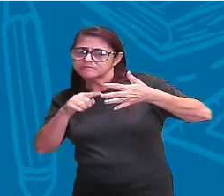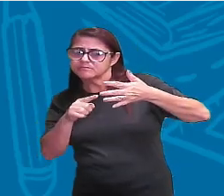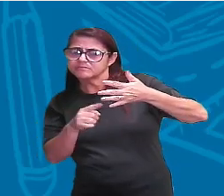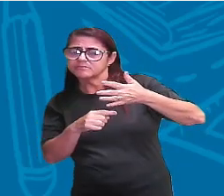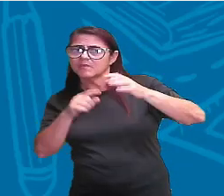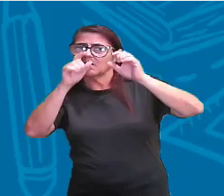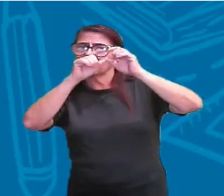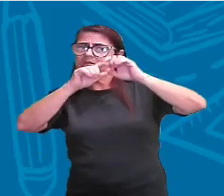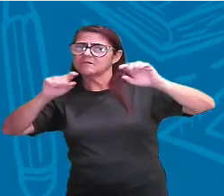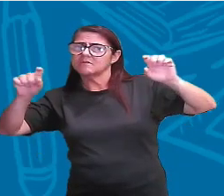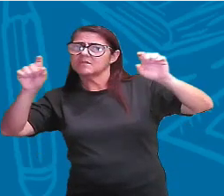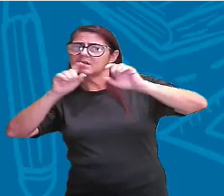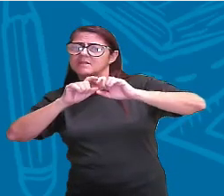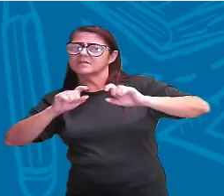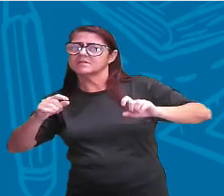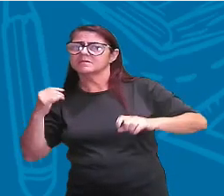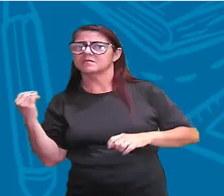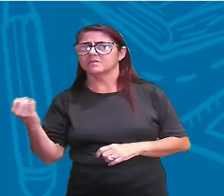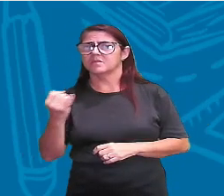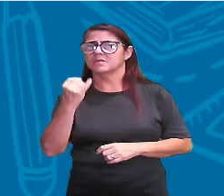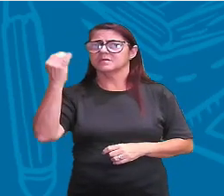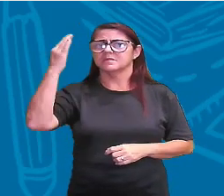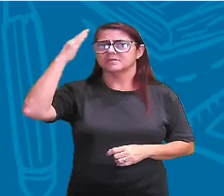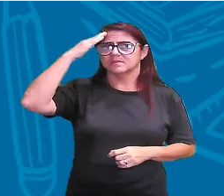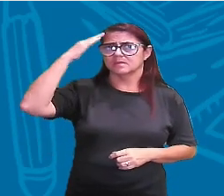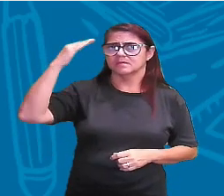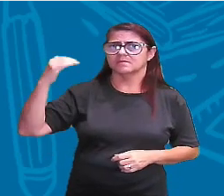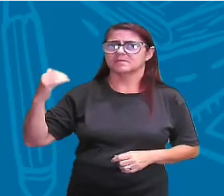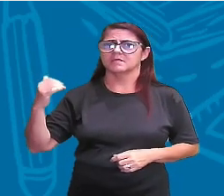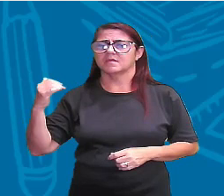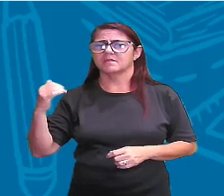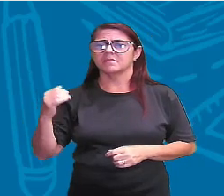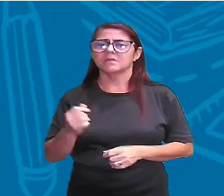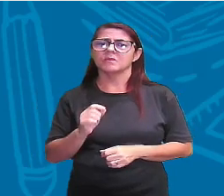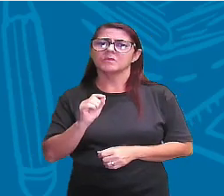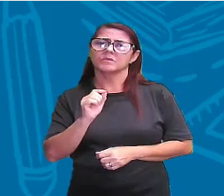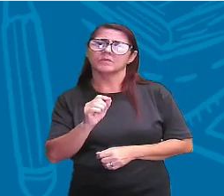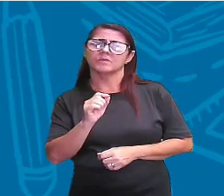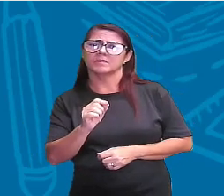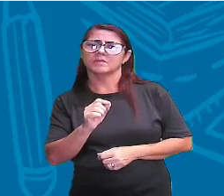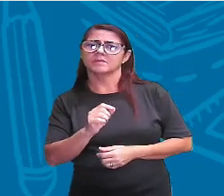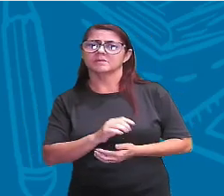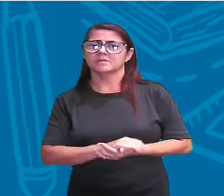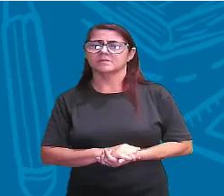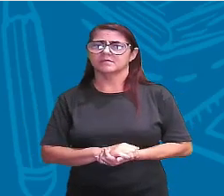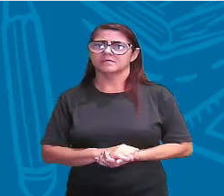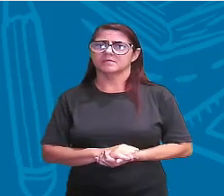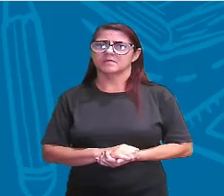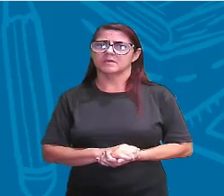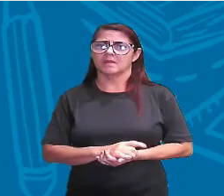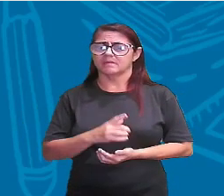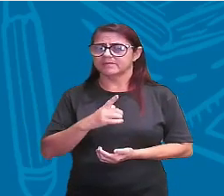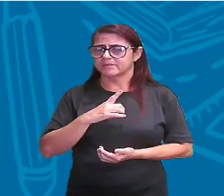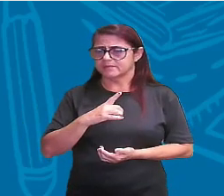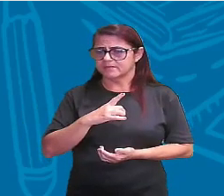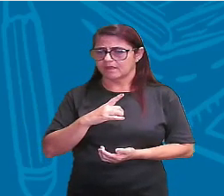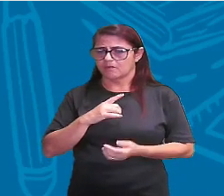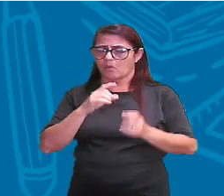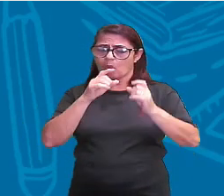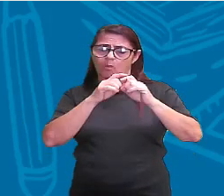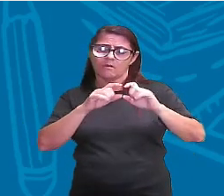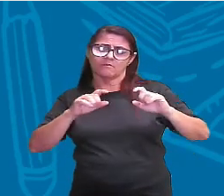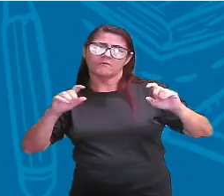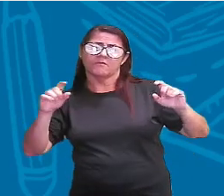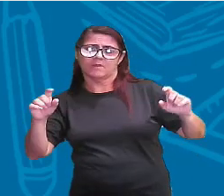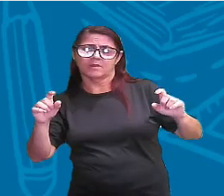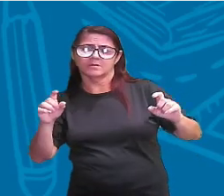frases. Só que é importante a gente saber, porque nós temos uma coisa chamada de direct and indirect